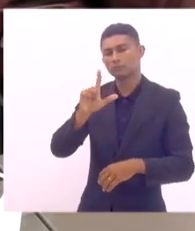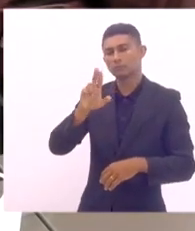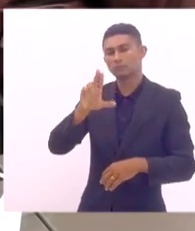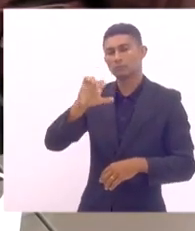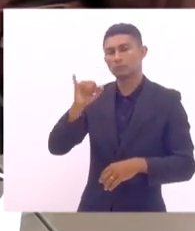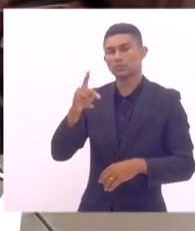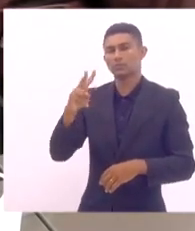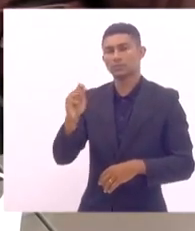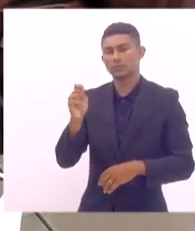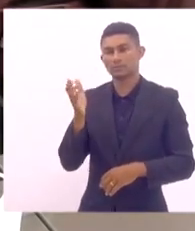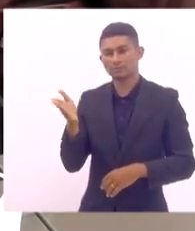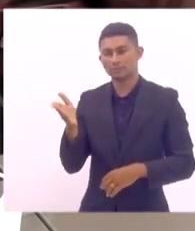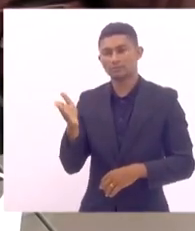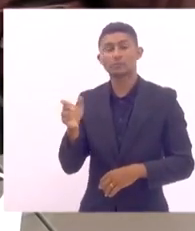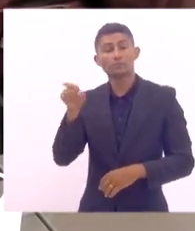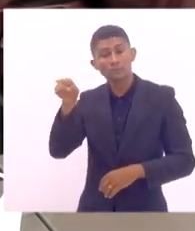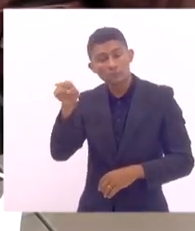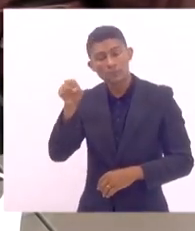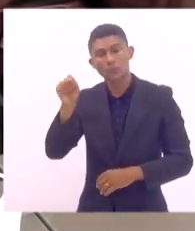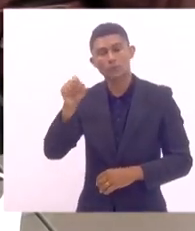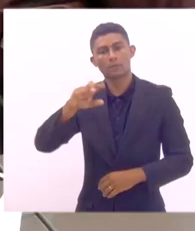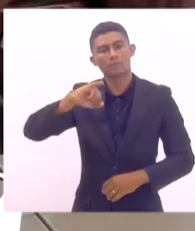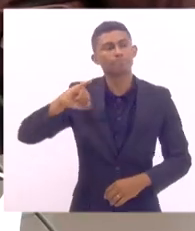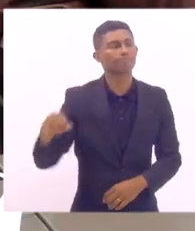né, que ela aproveitou